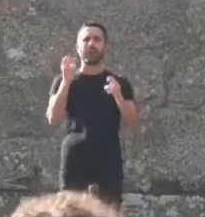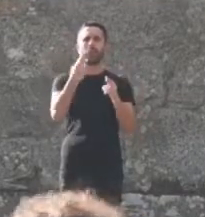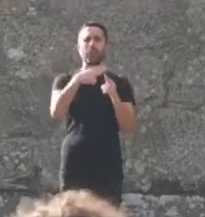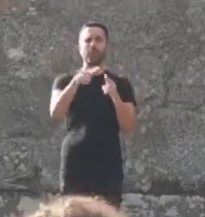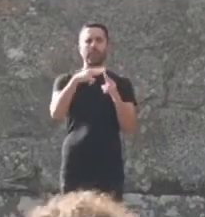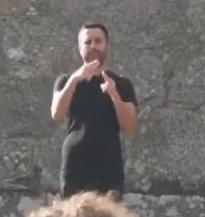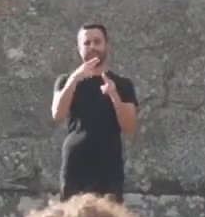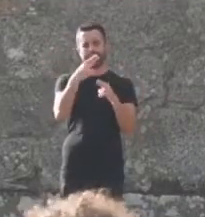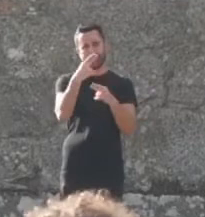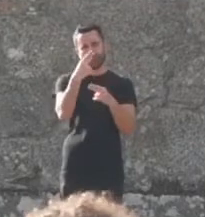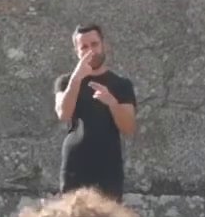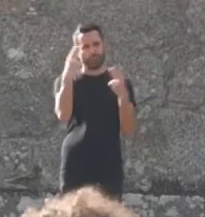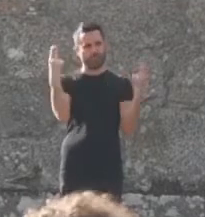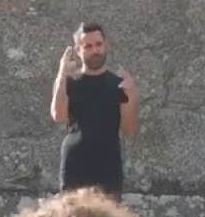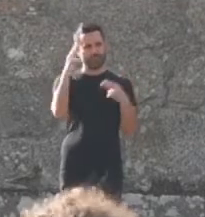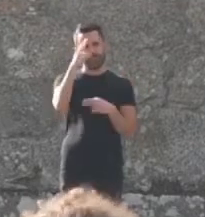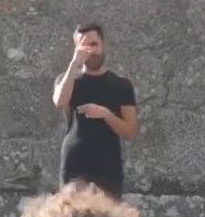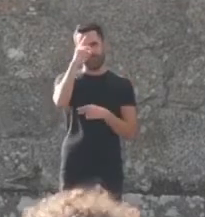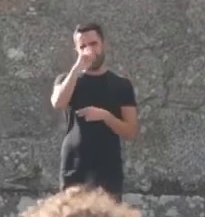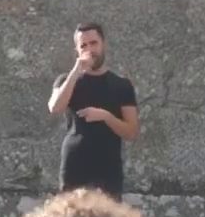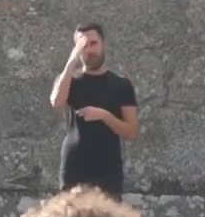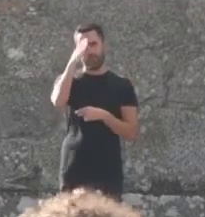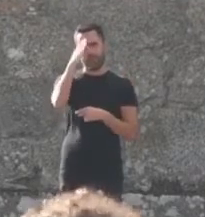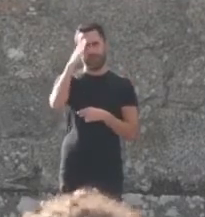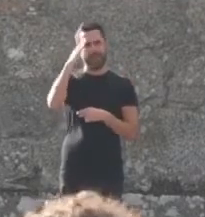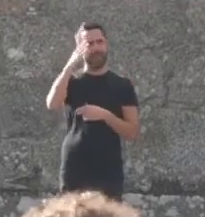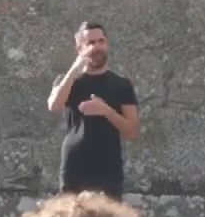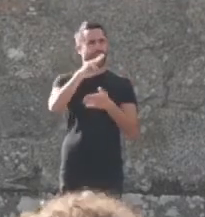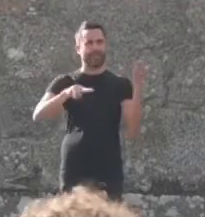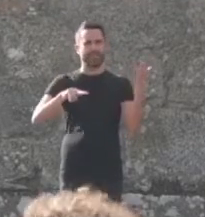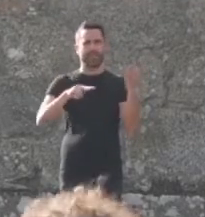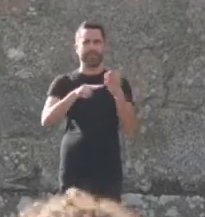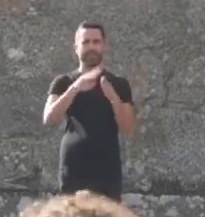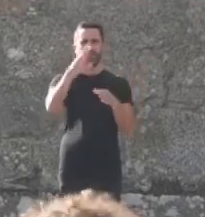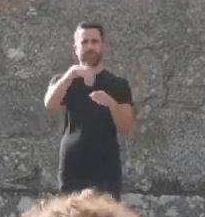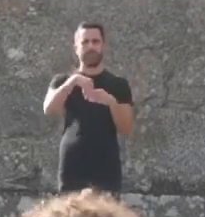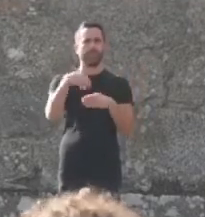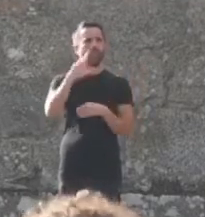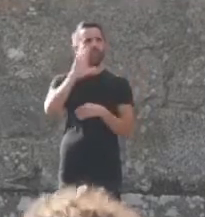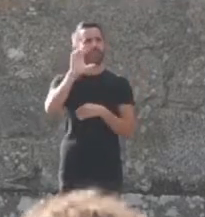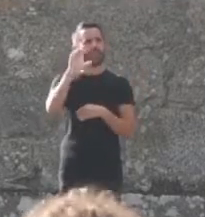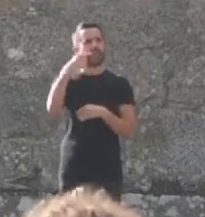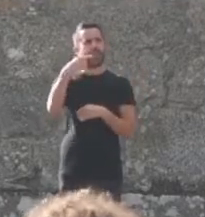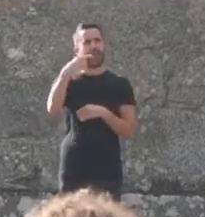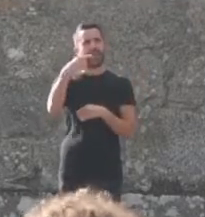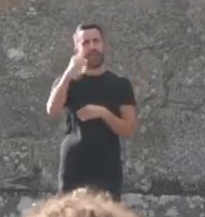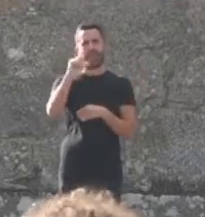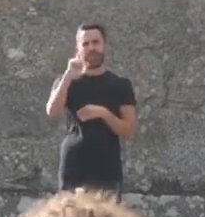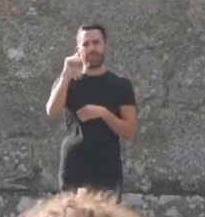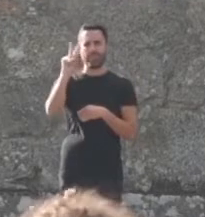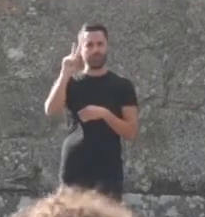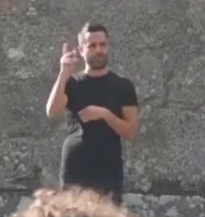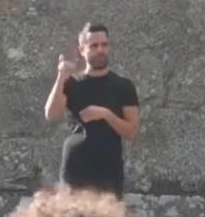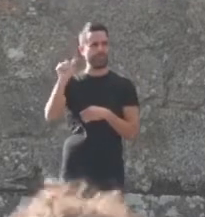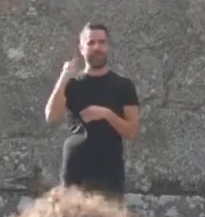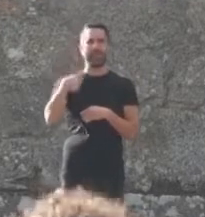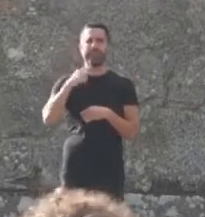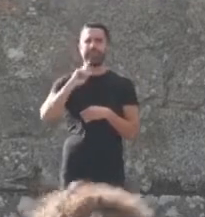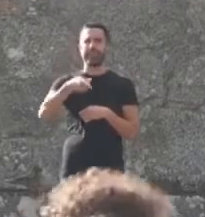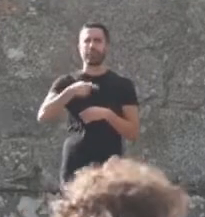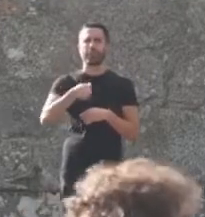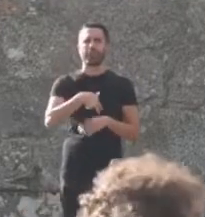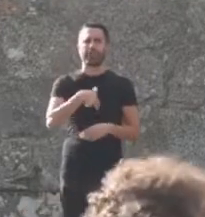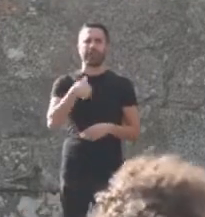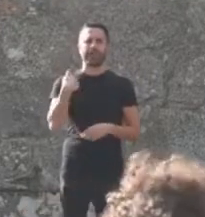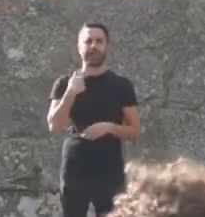Barán, primeiro de todo, é membro da Regadusa, e ademais foi director xeneral de